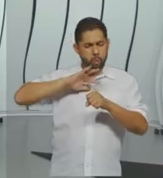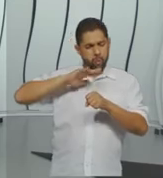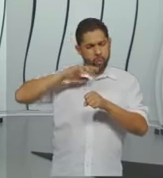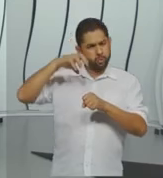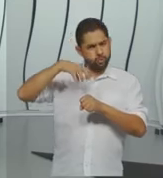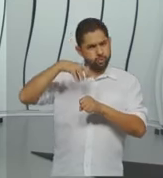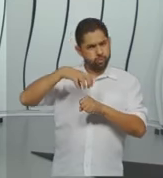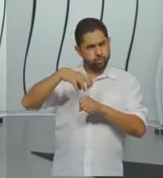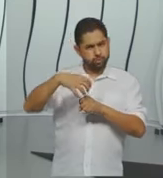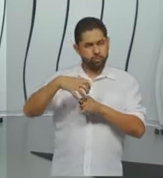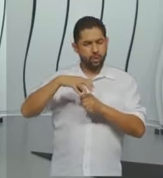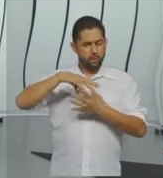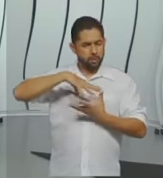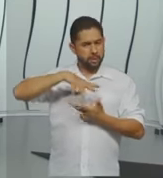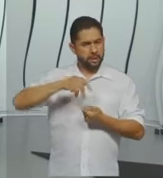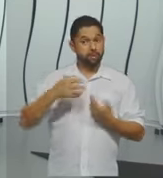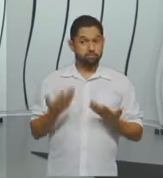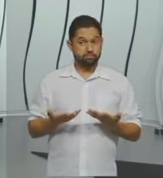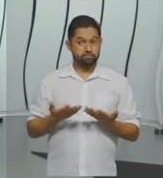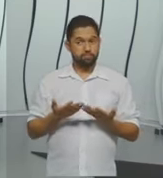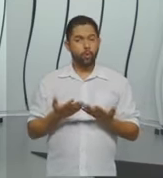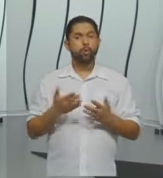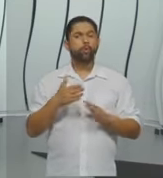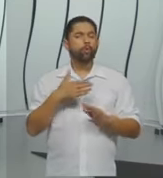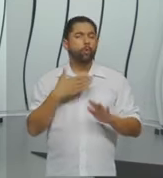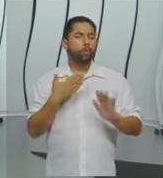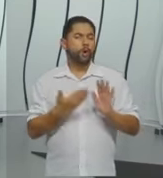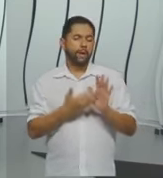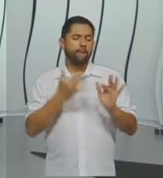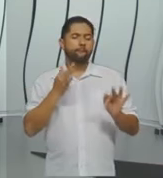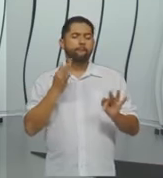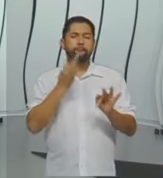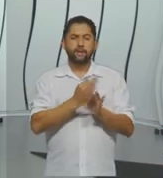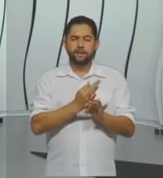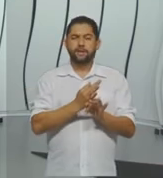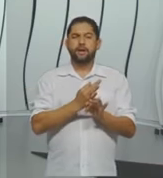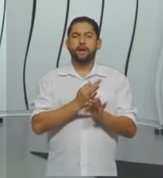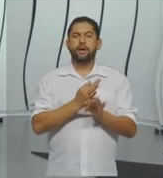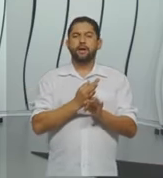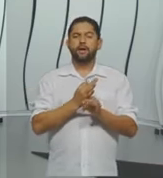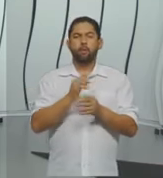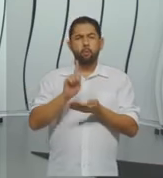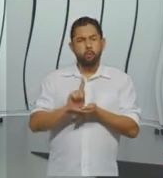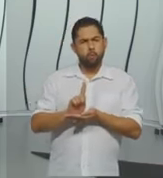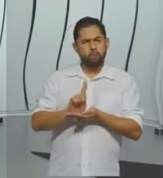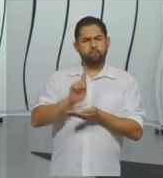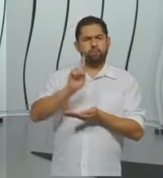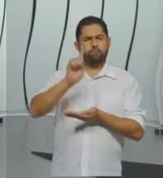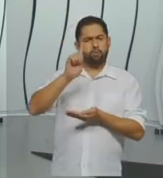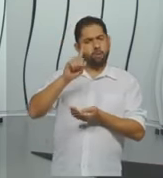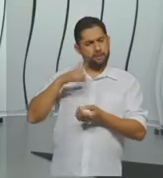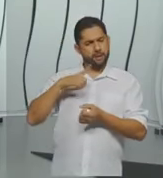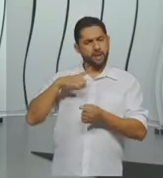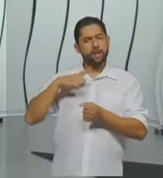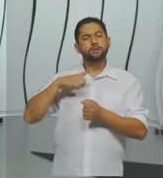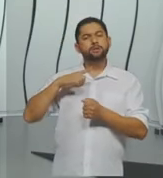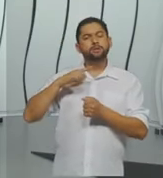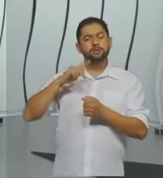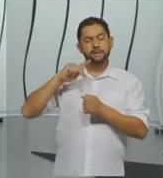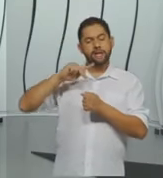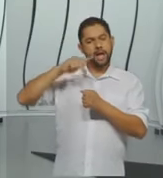outras coisas, né? Então, toda a física que é relacionada a lançamento de foguetes, lançamento de satélites, ela